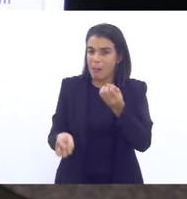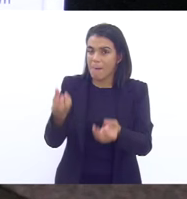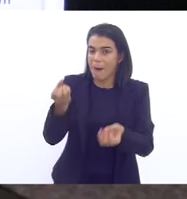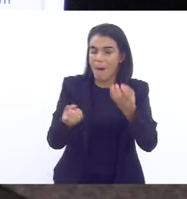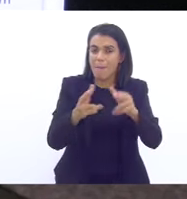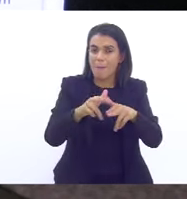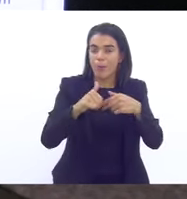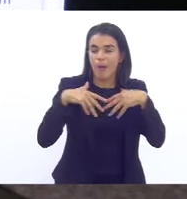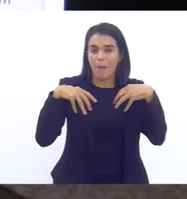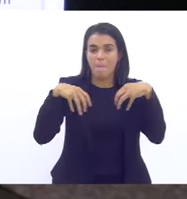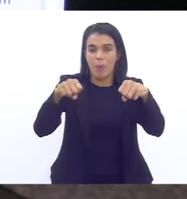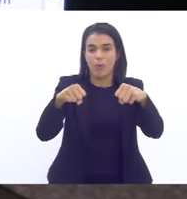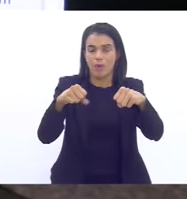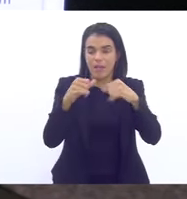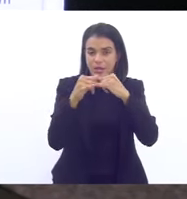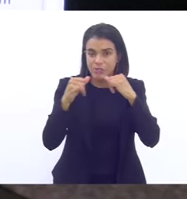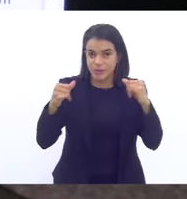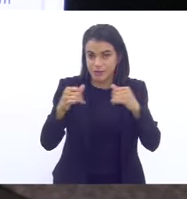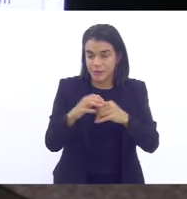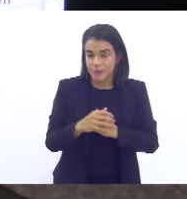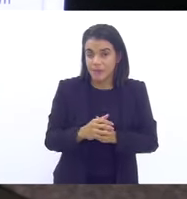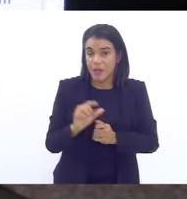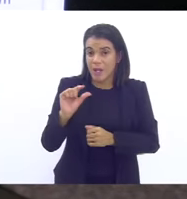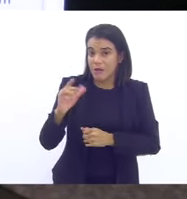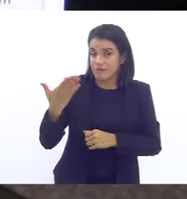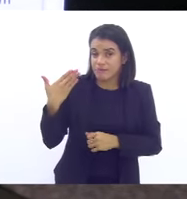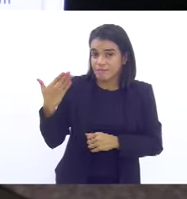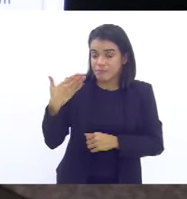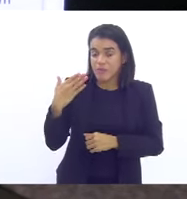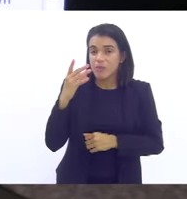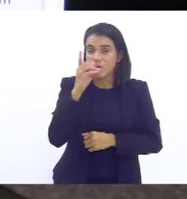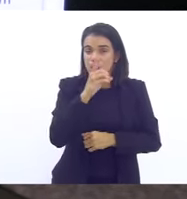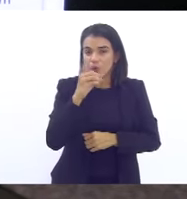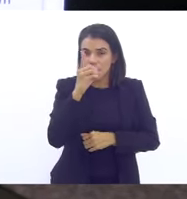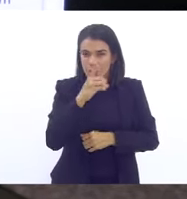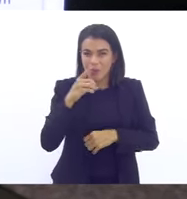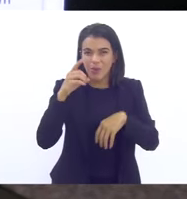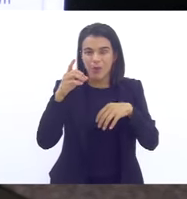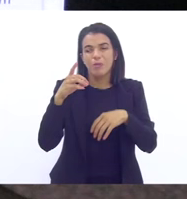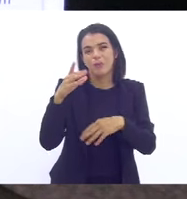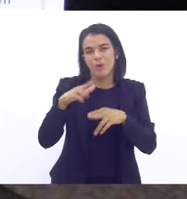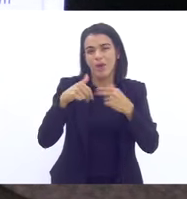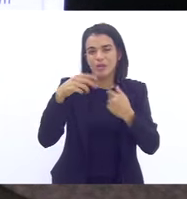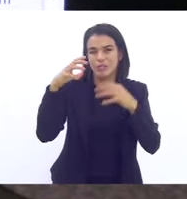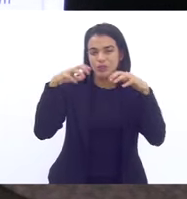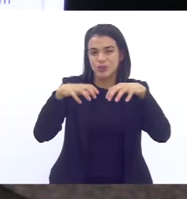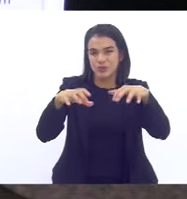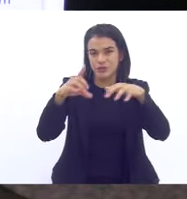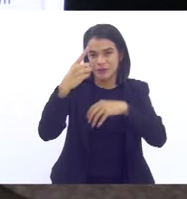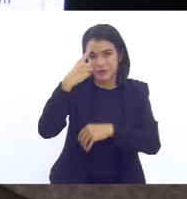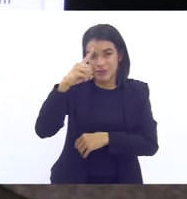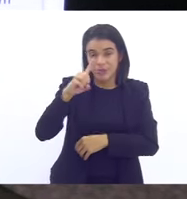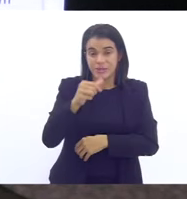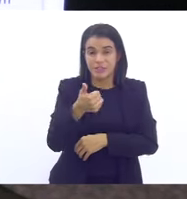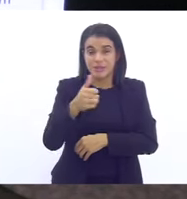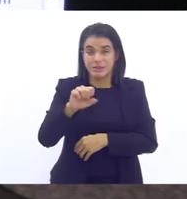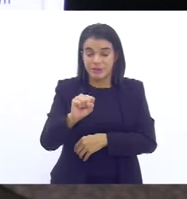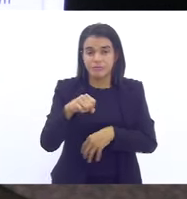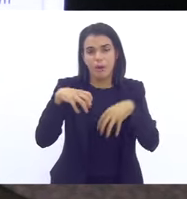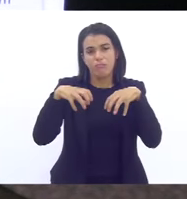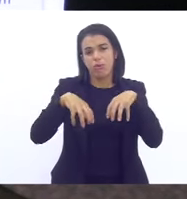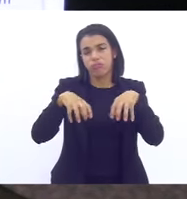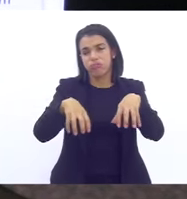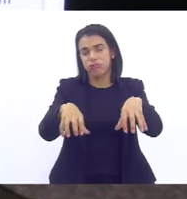falta de energia. E aí, mais recentemente, no domingo, após a chuva do dia 18, tivemos no CCC acompanhando